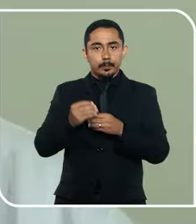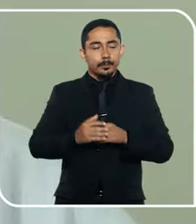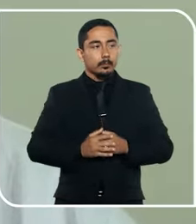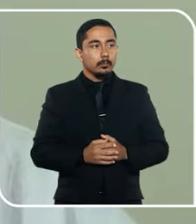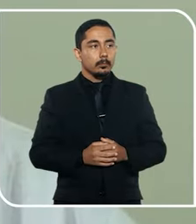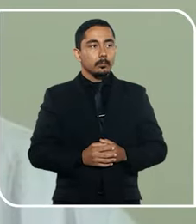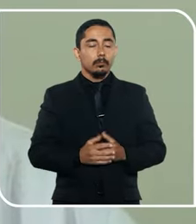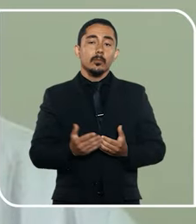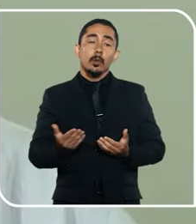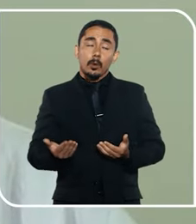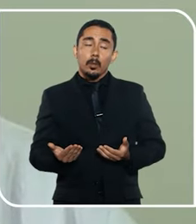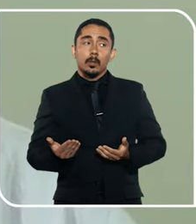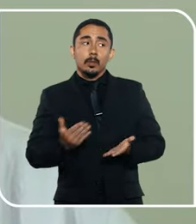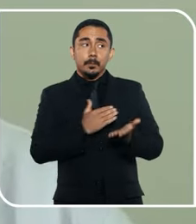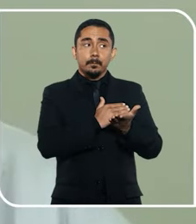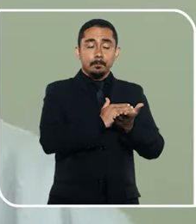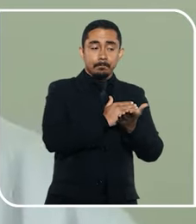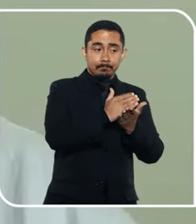No começo,